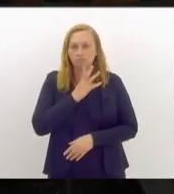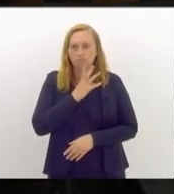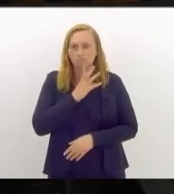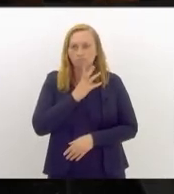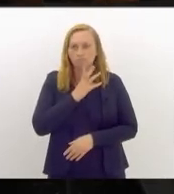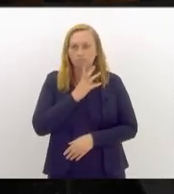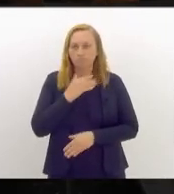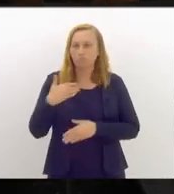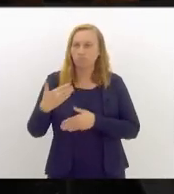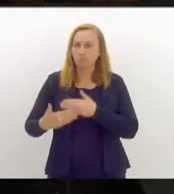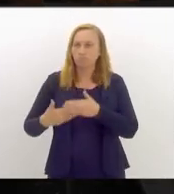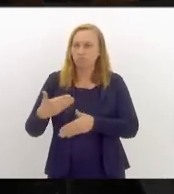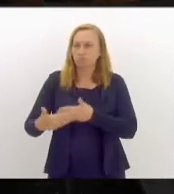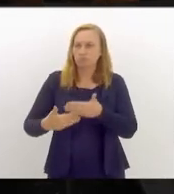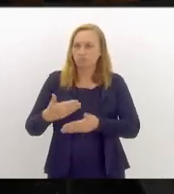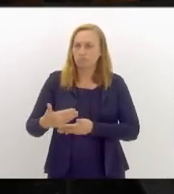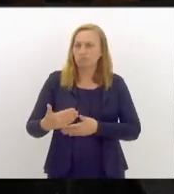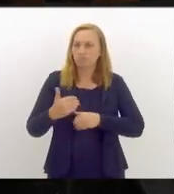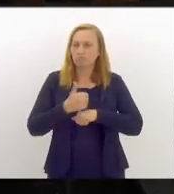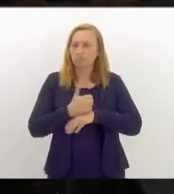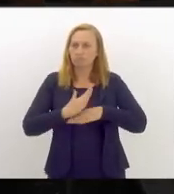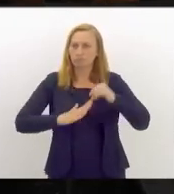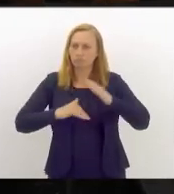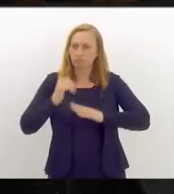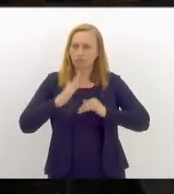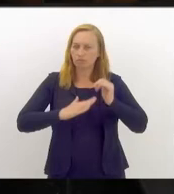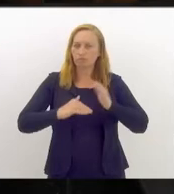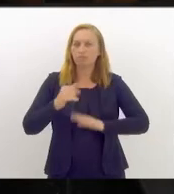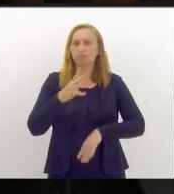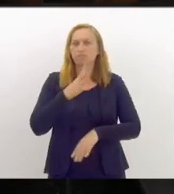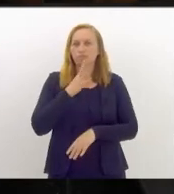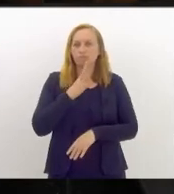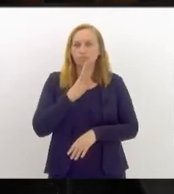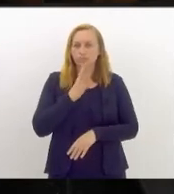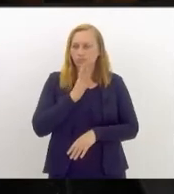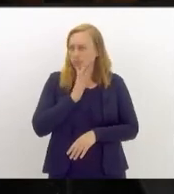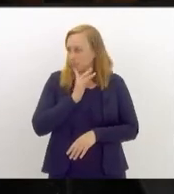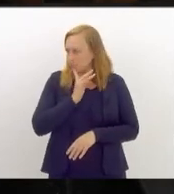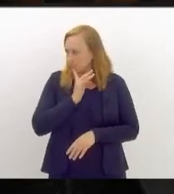da trajetória profissional é reconhecer